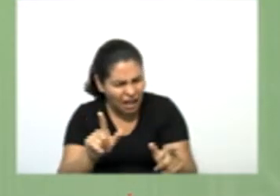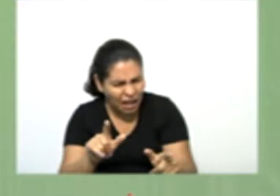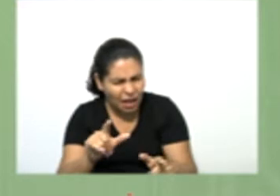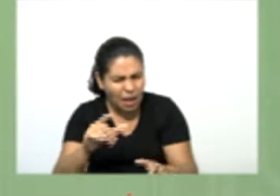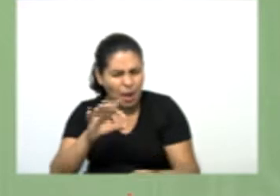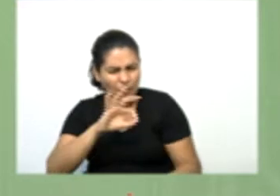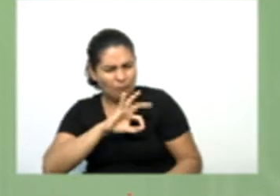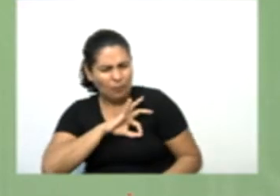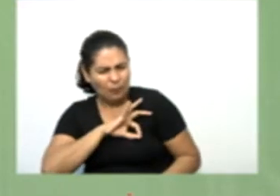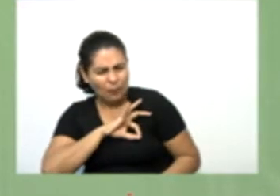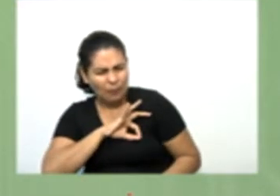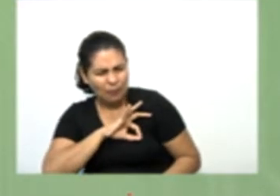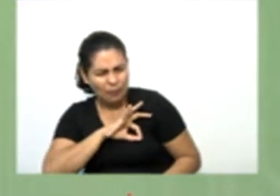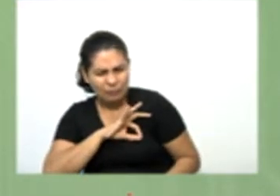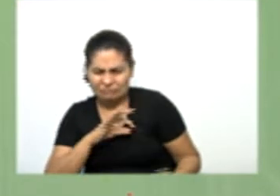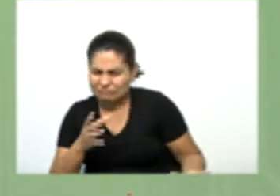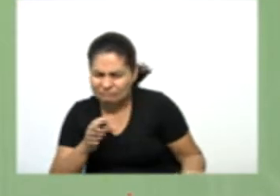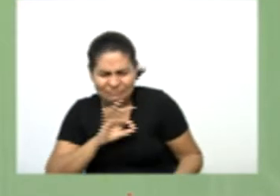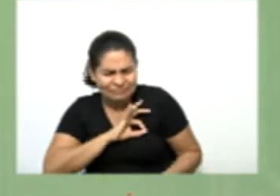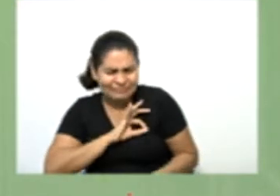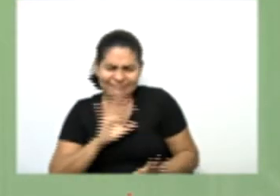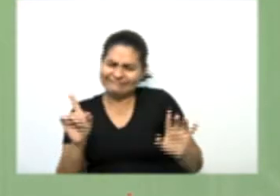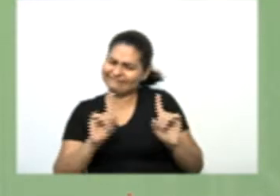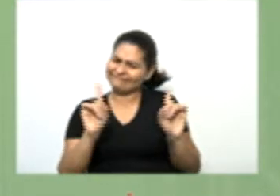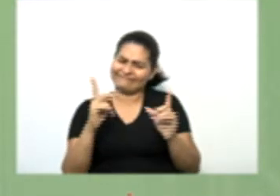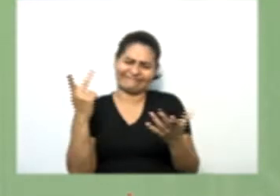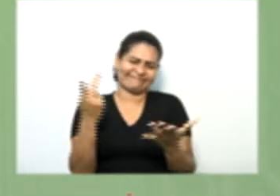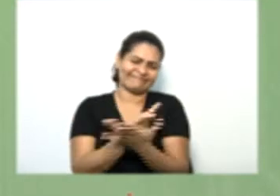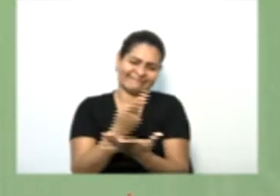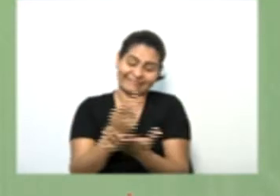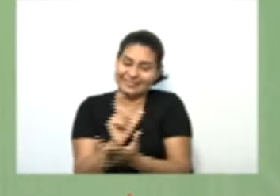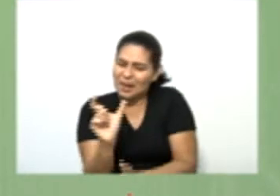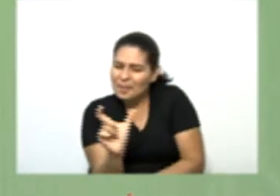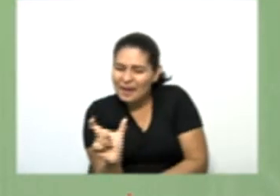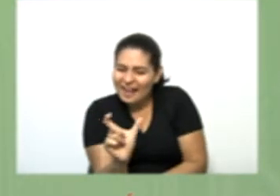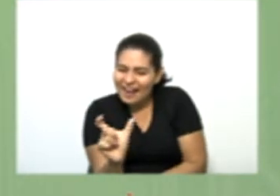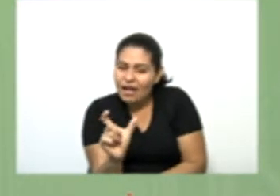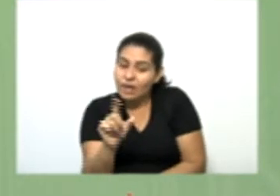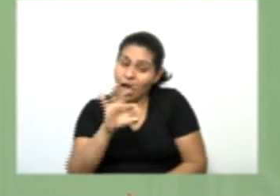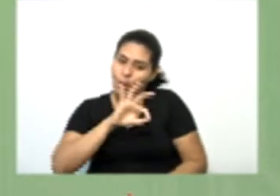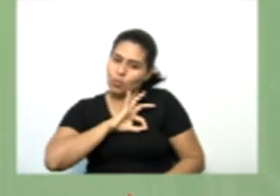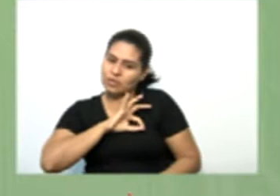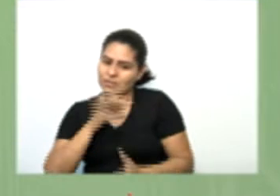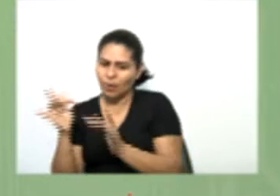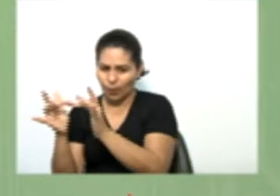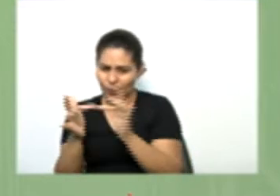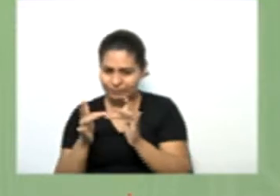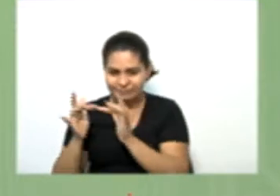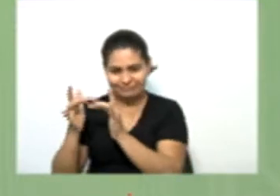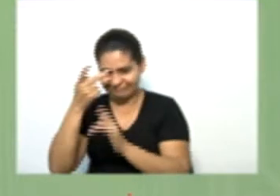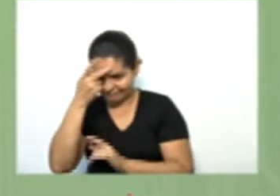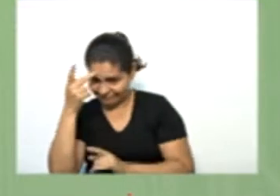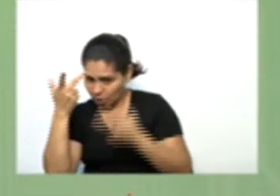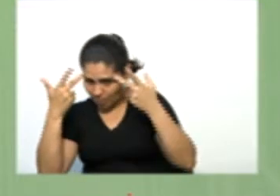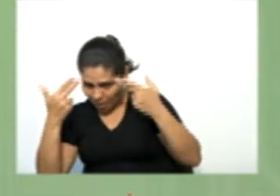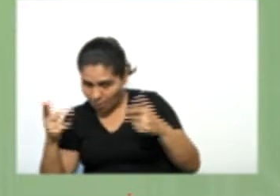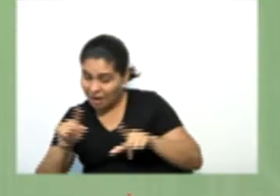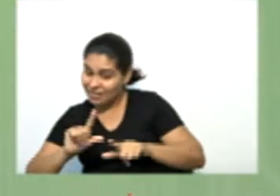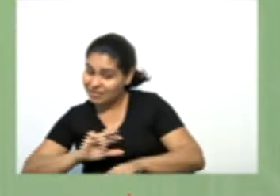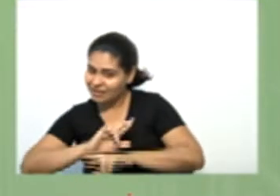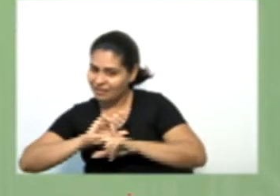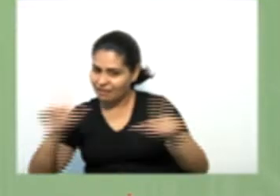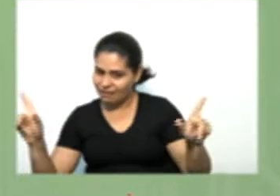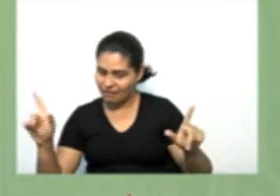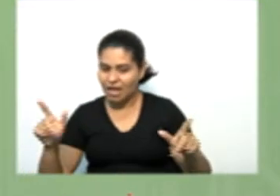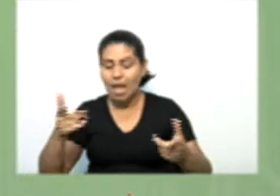polícias de relacionamento. Não é polícias, tá certo? Tá certo que as polícias têm que se relacionar mesmo com as pessoas, não é isso? Mas o